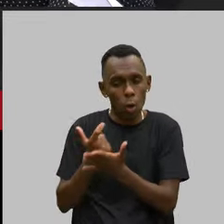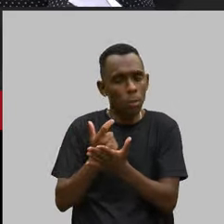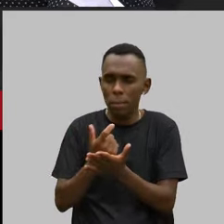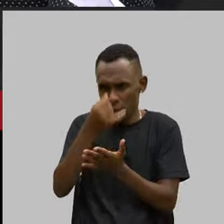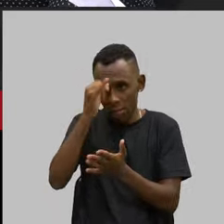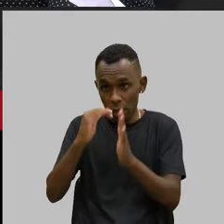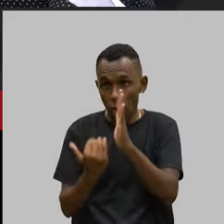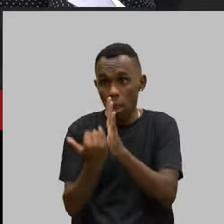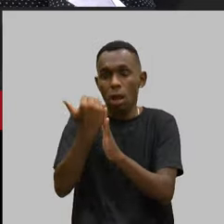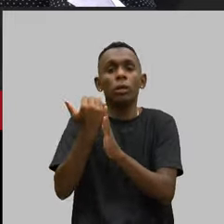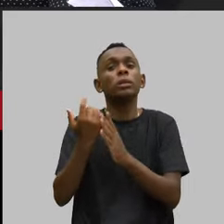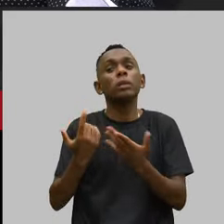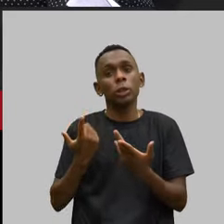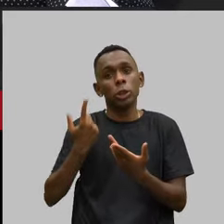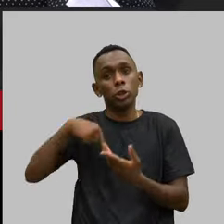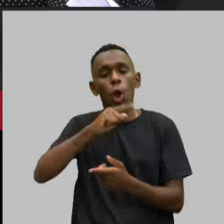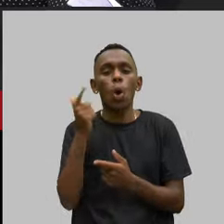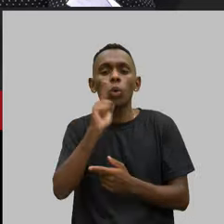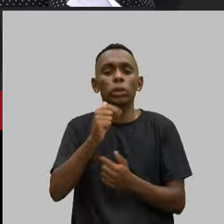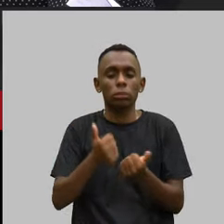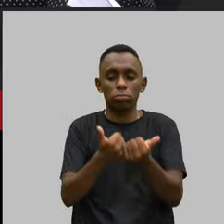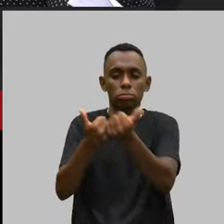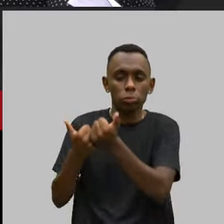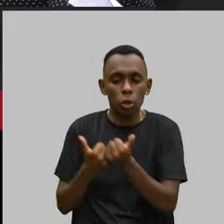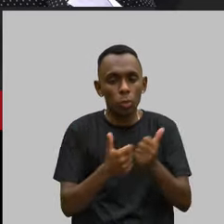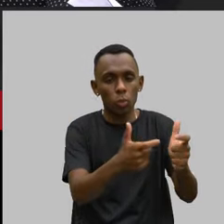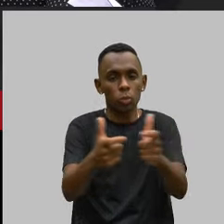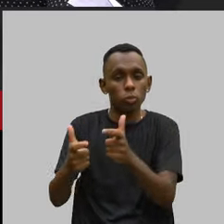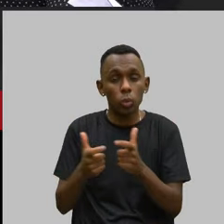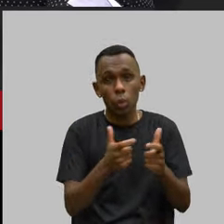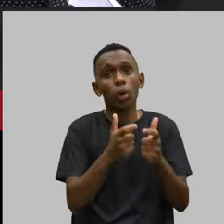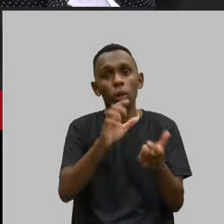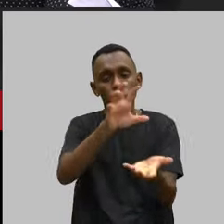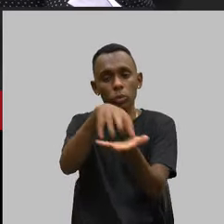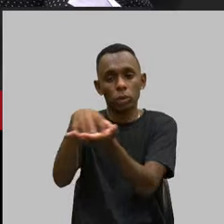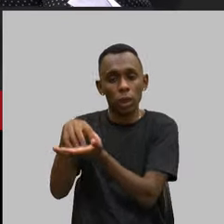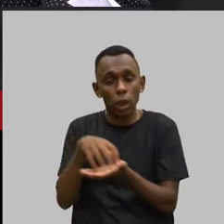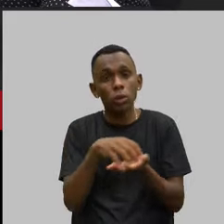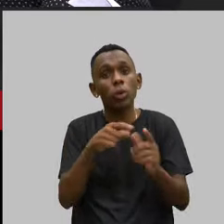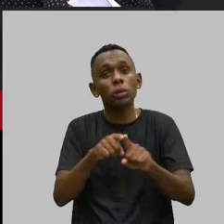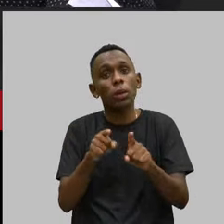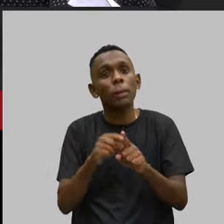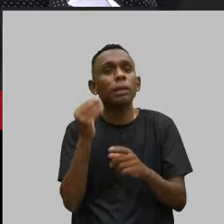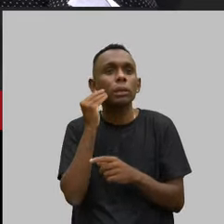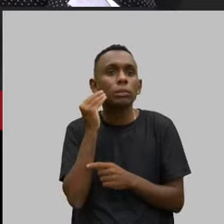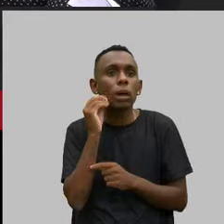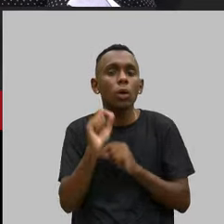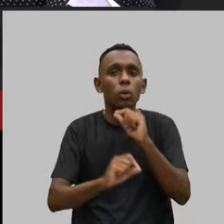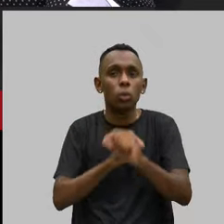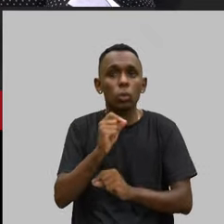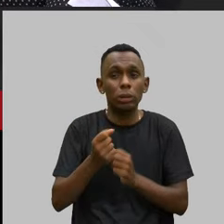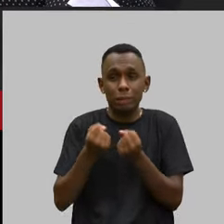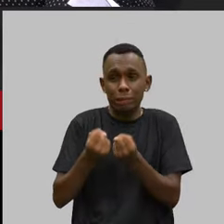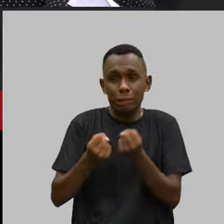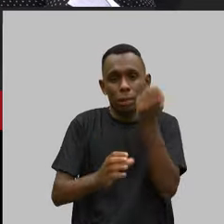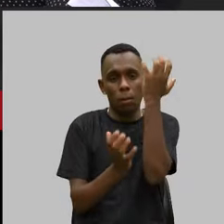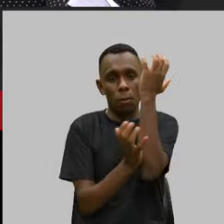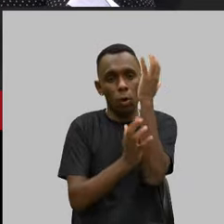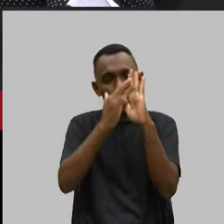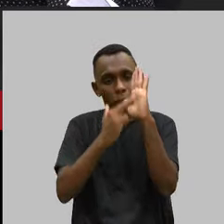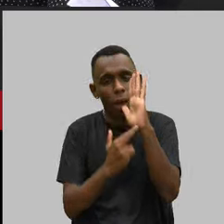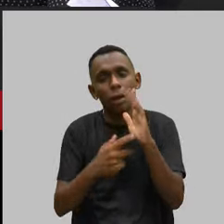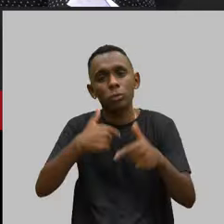eh consegue auxiliar os órgãos setoriais na sua execução eh tentando tirar um pouco desse peso da burocracia no trabalho